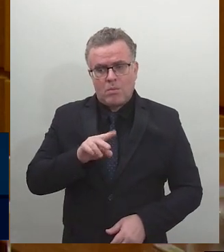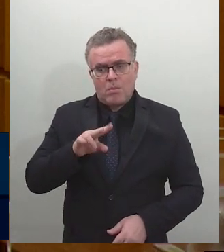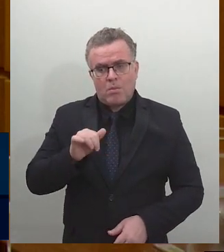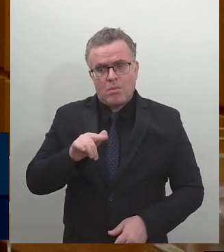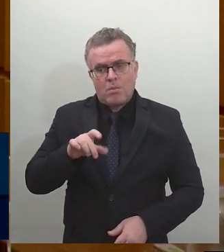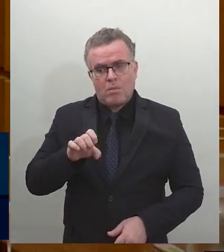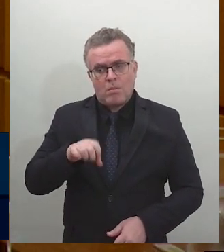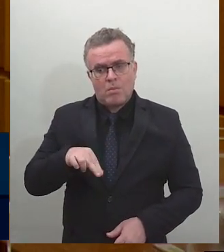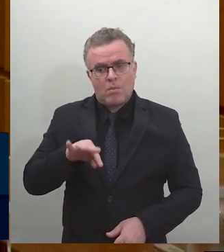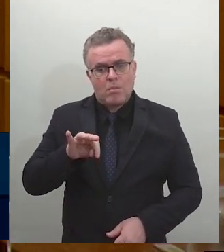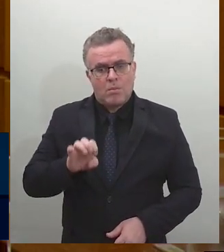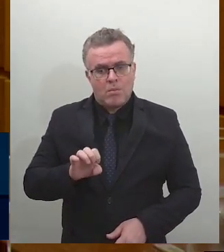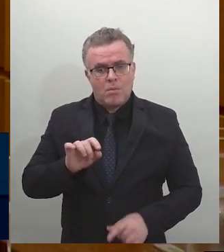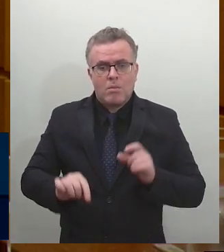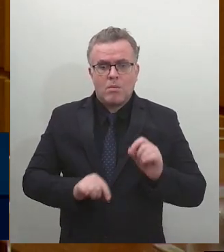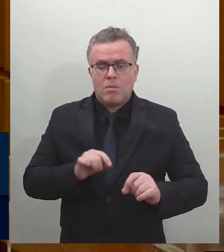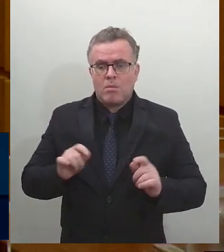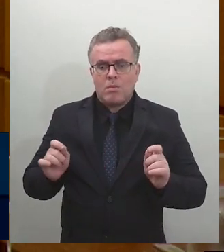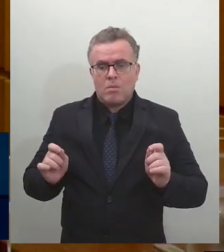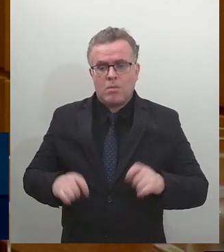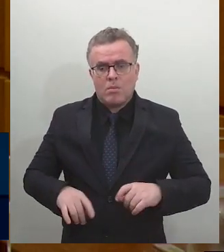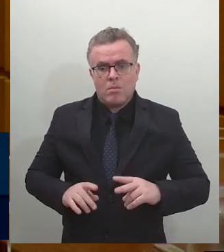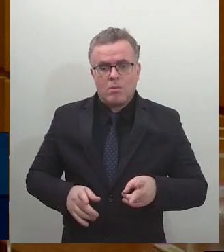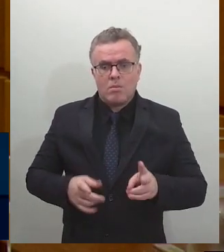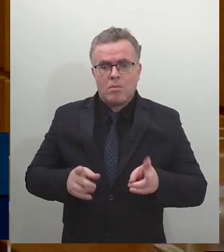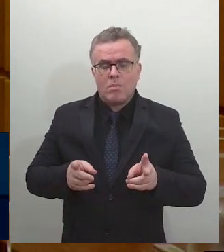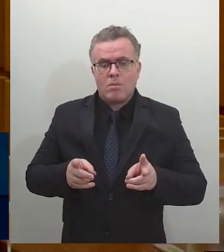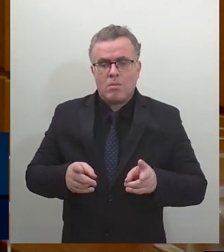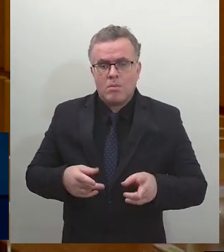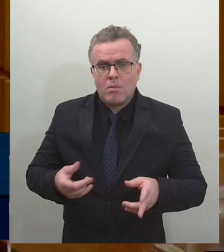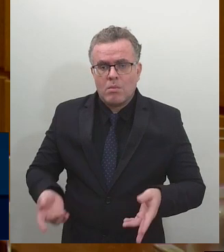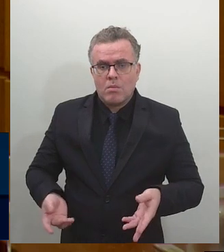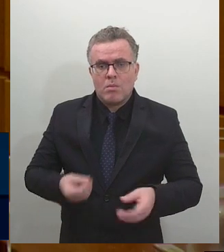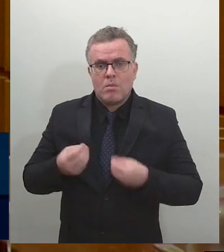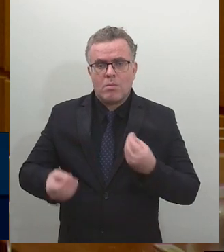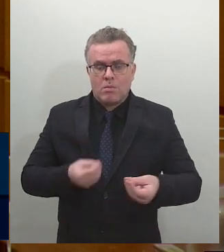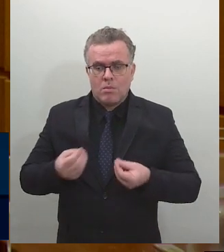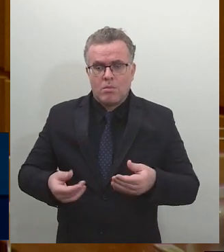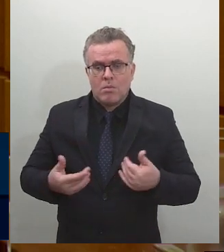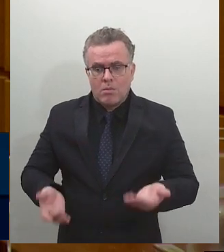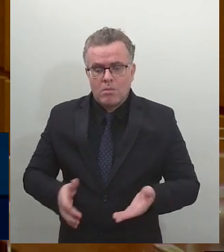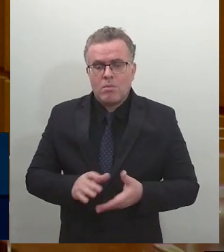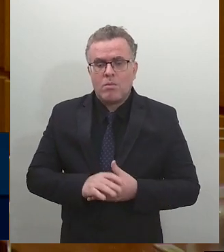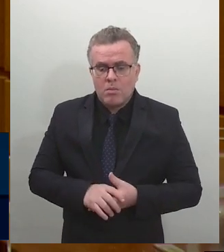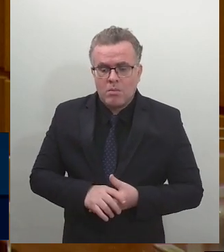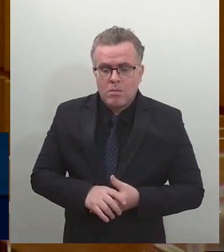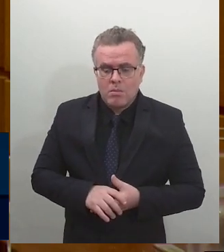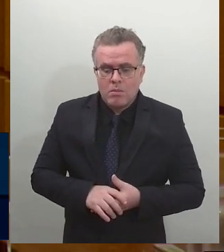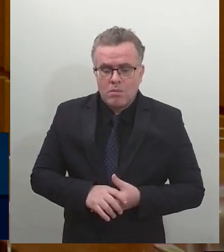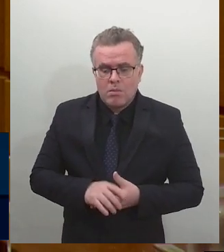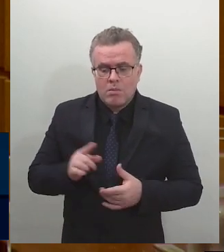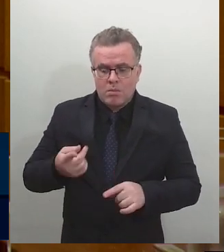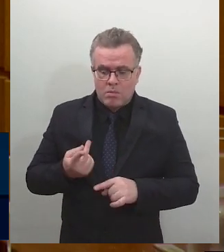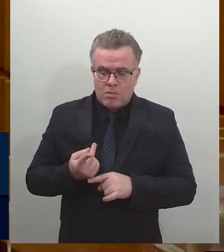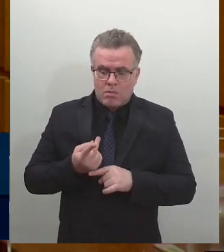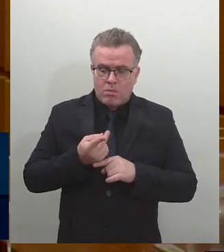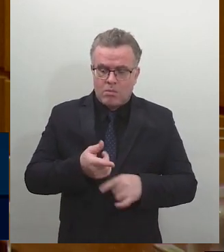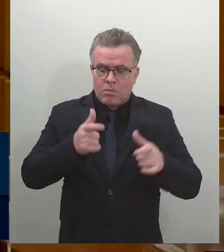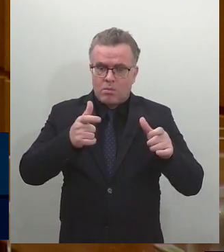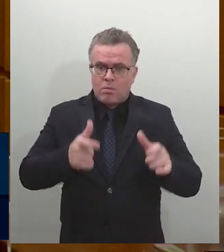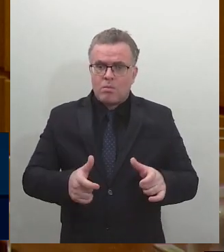se respeita esse intervalo de 4 meses da última dose e você procura a sua unidade básica de saúde para receber